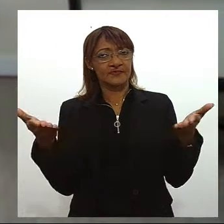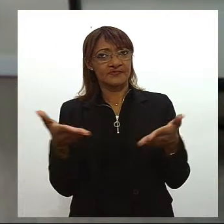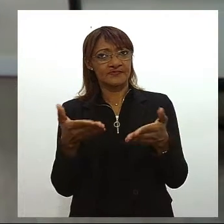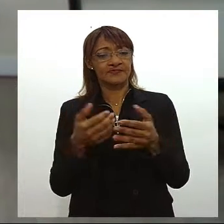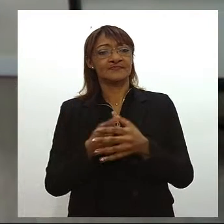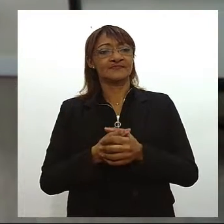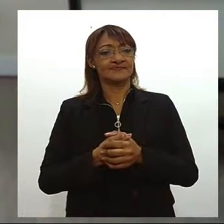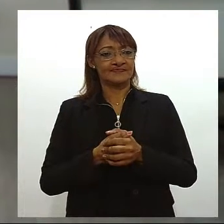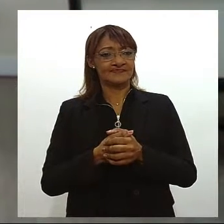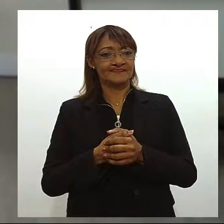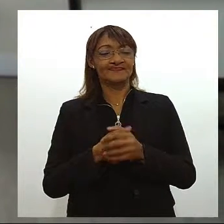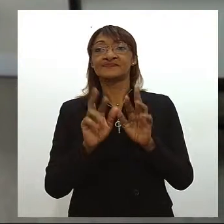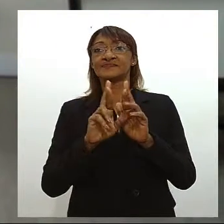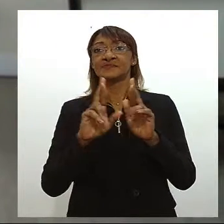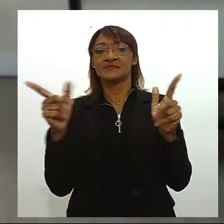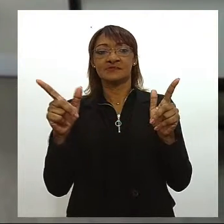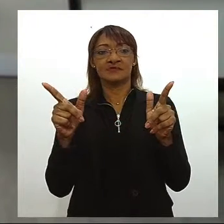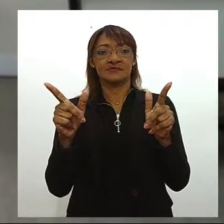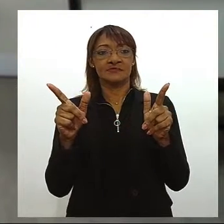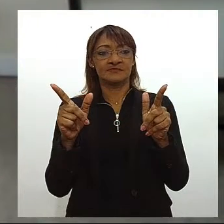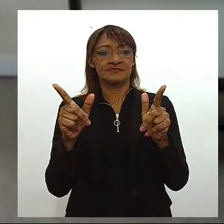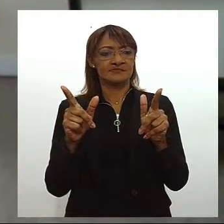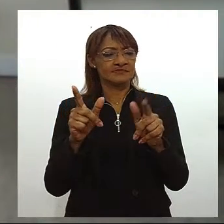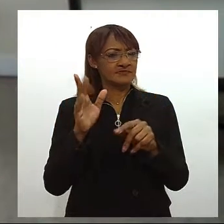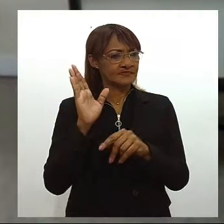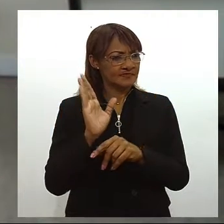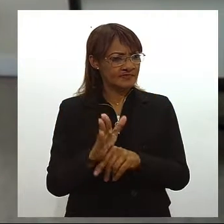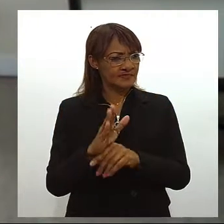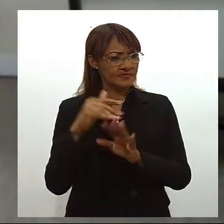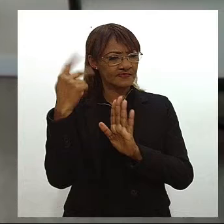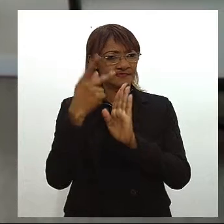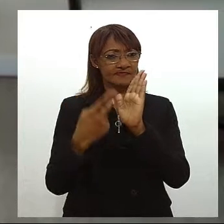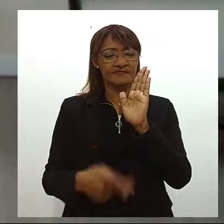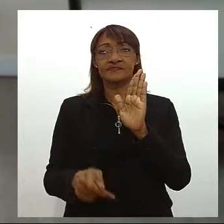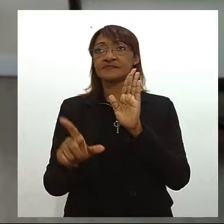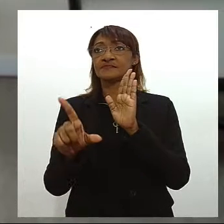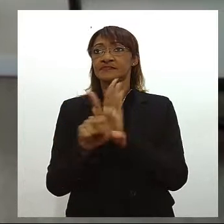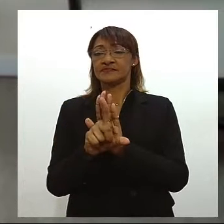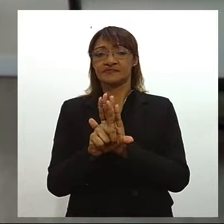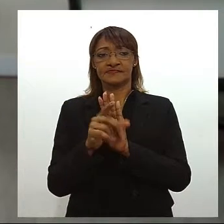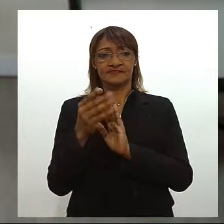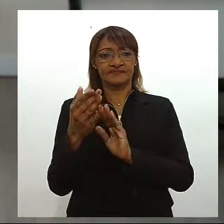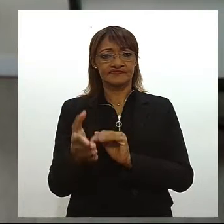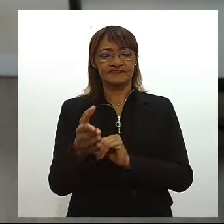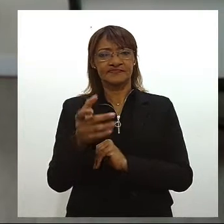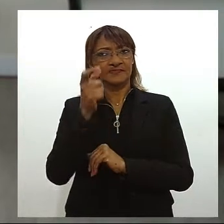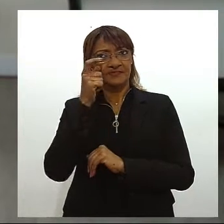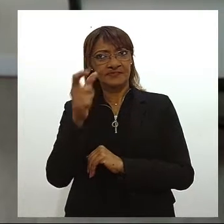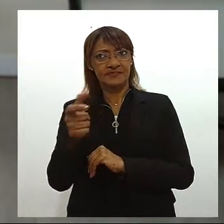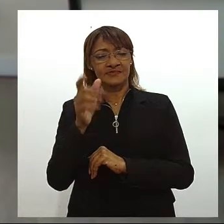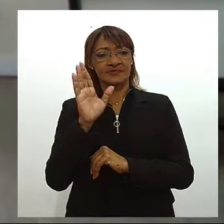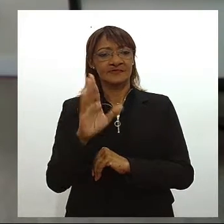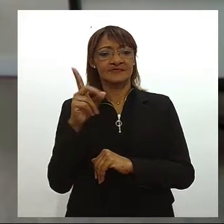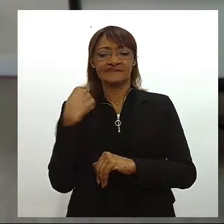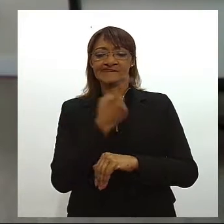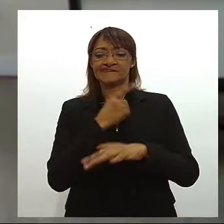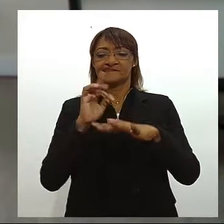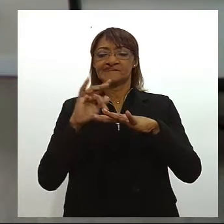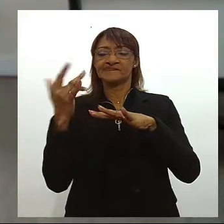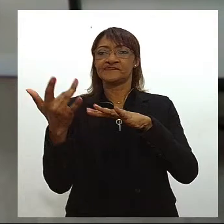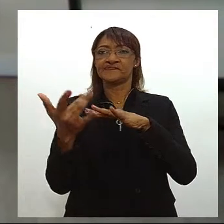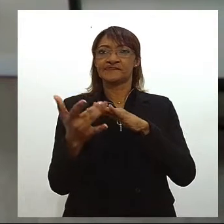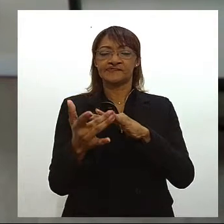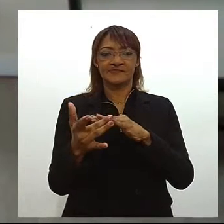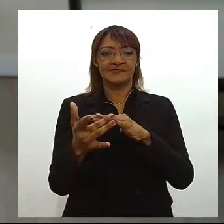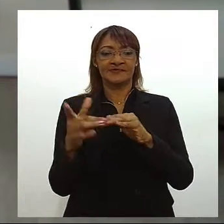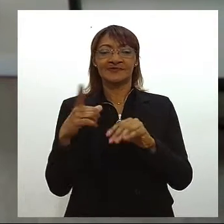a diferença entre emenda e projeto de lei. Então, dá uma conferida lá nas nossas redes sociais e tem um